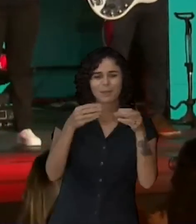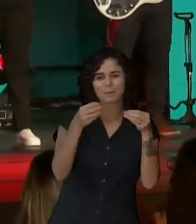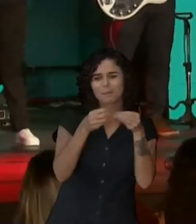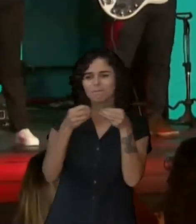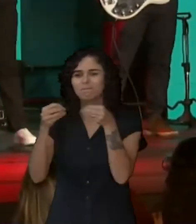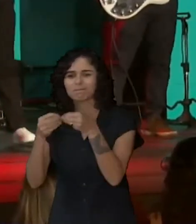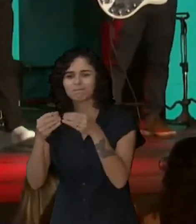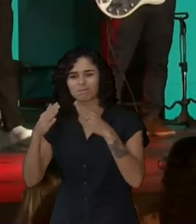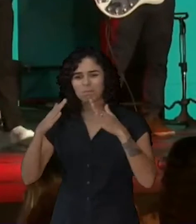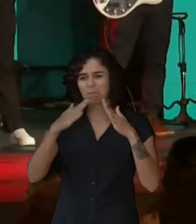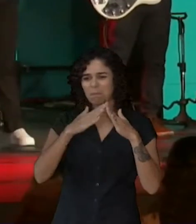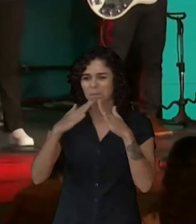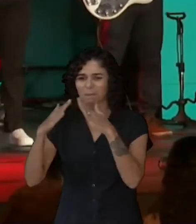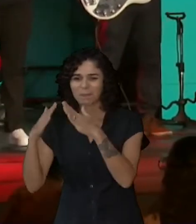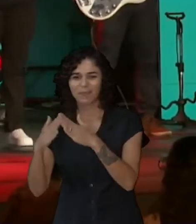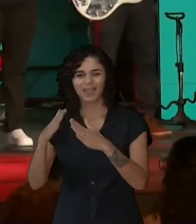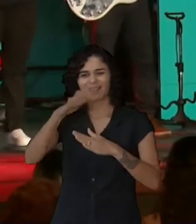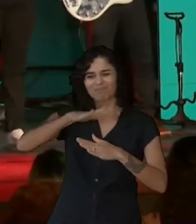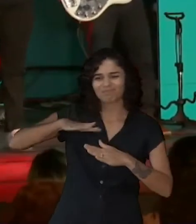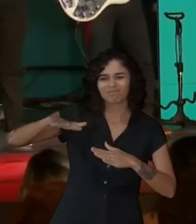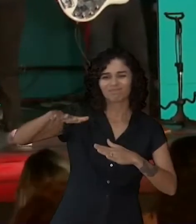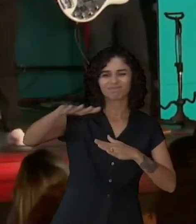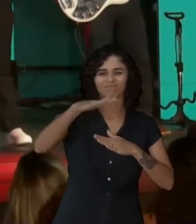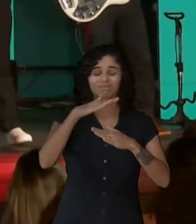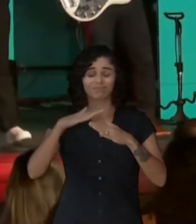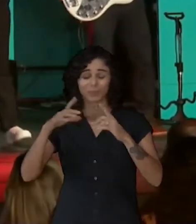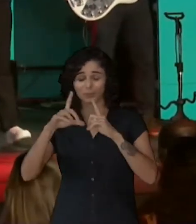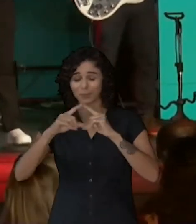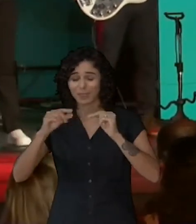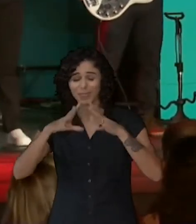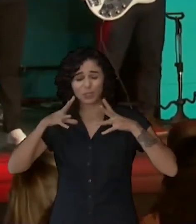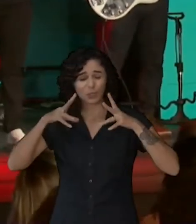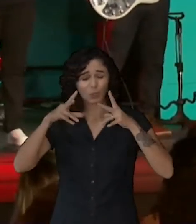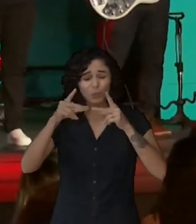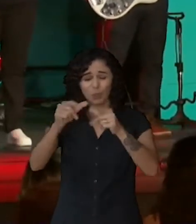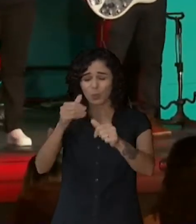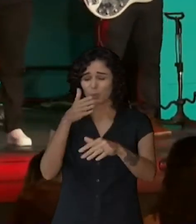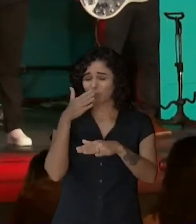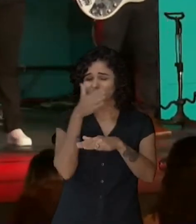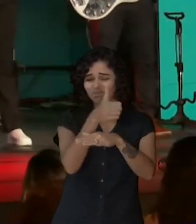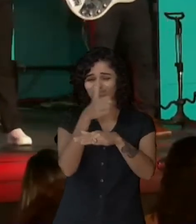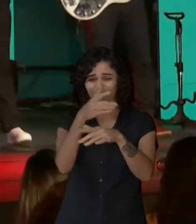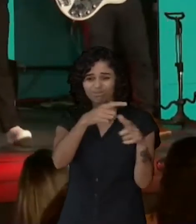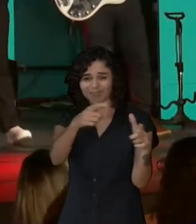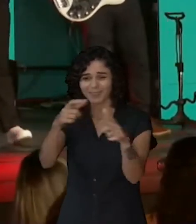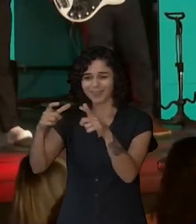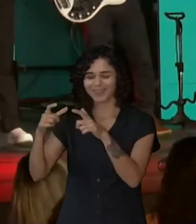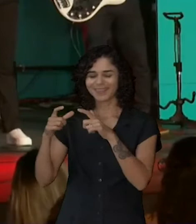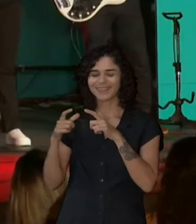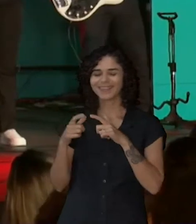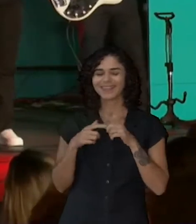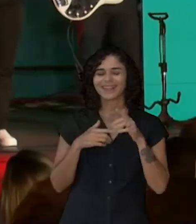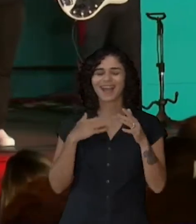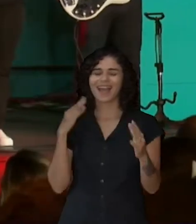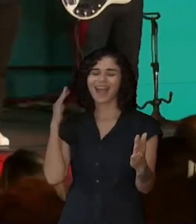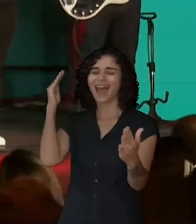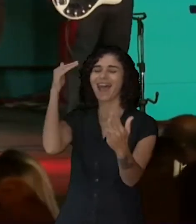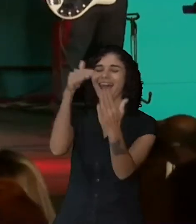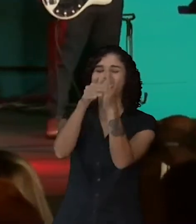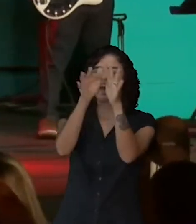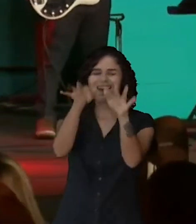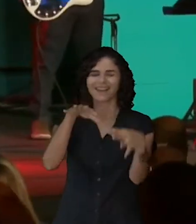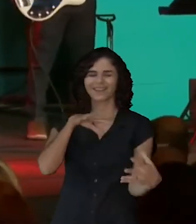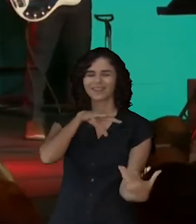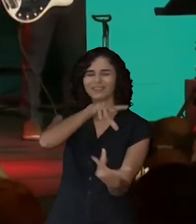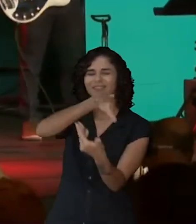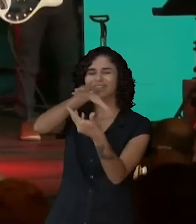satélites, como no entorno, como em todas as regiões onde nós passarmos e até os confins da terra. Nós